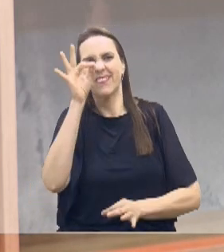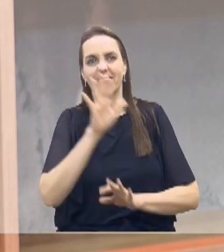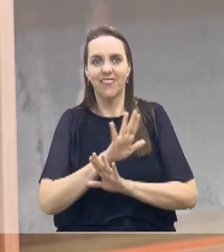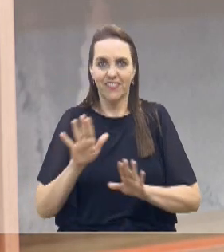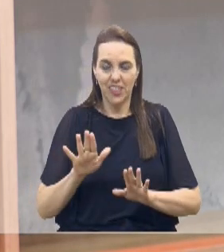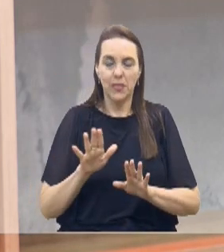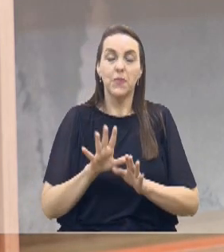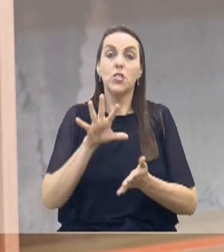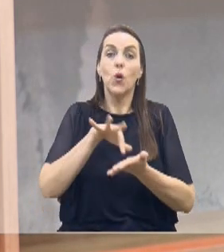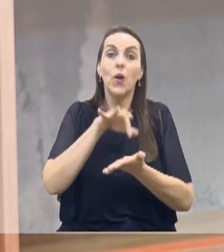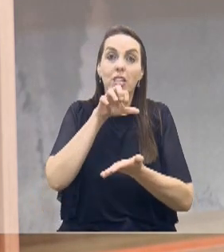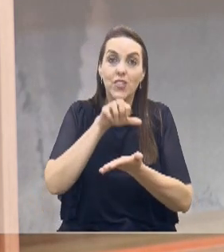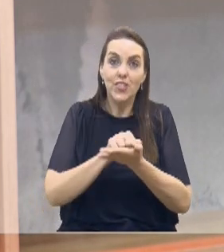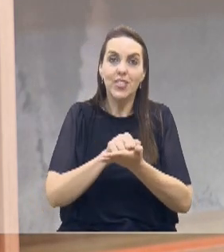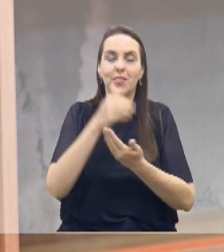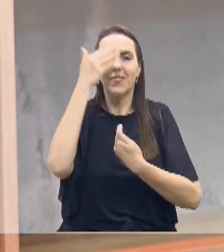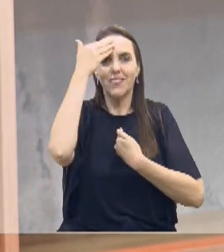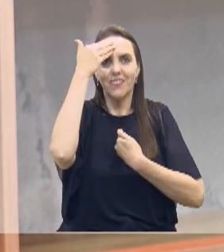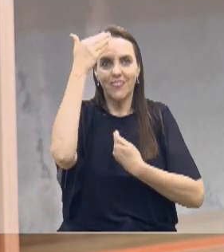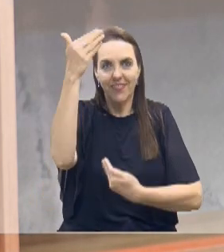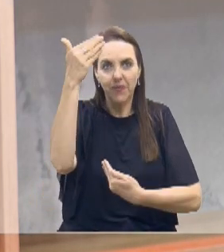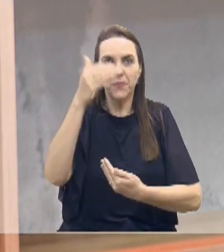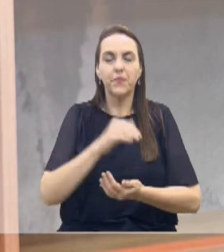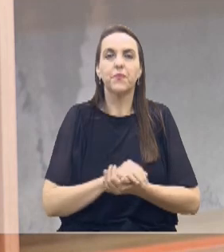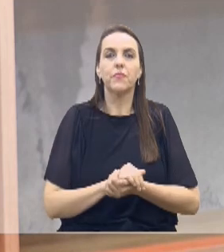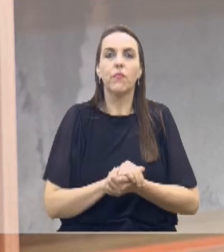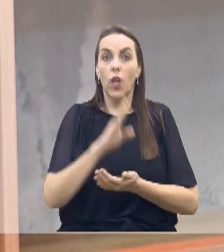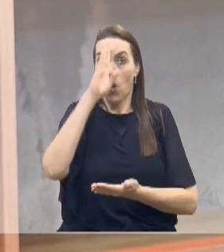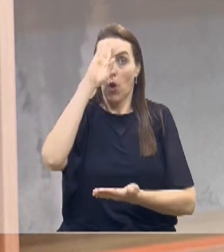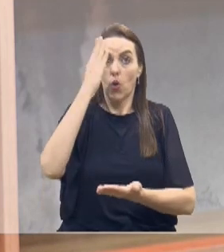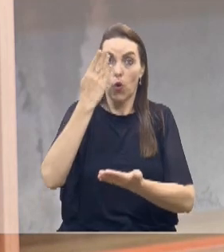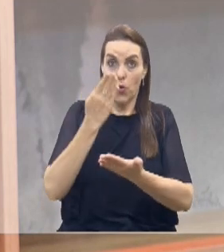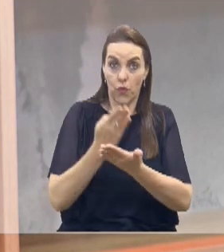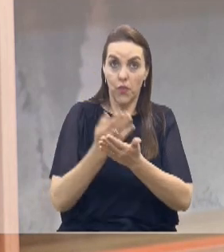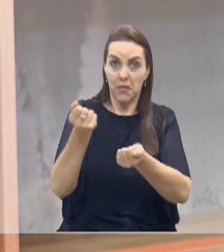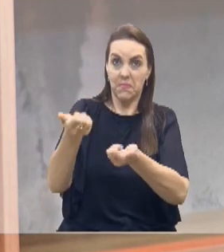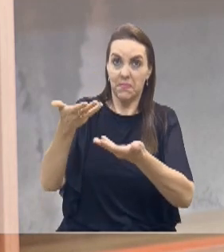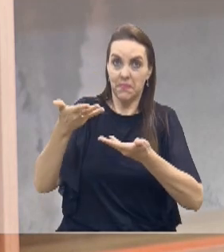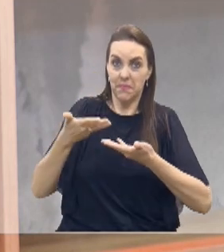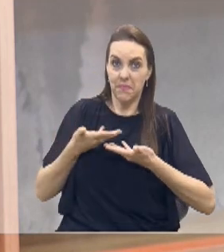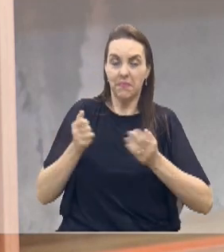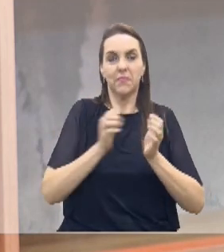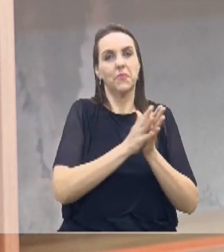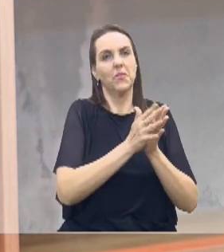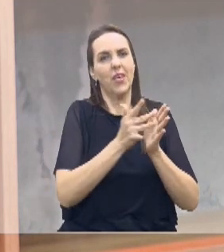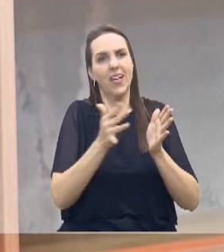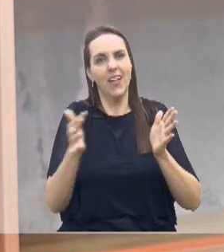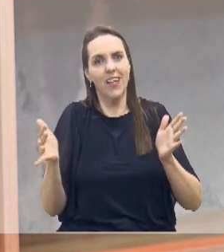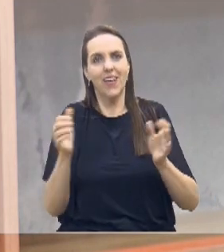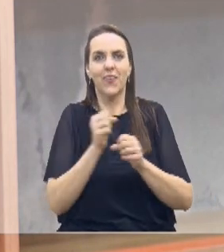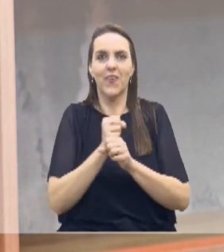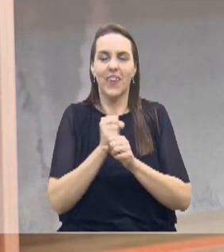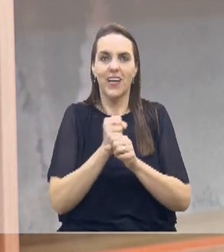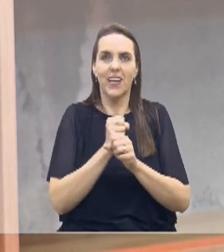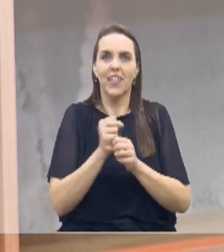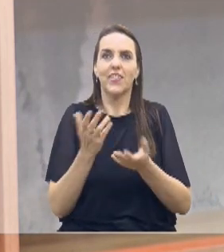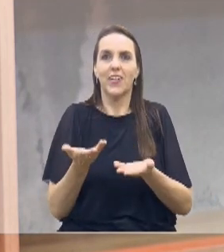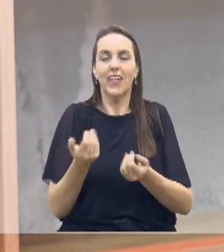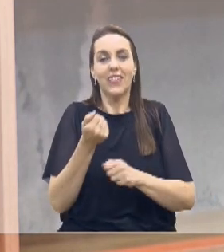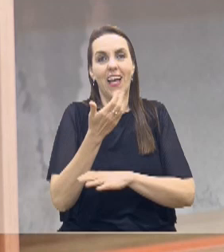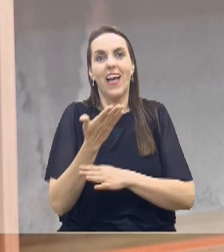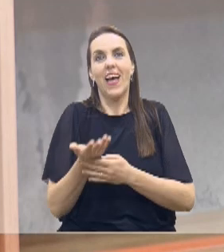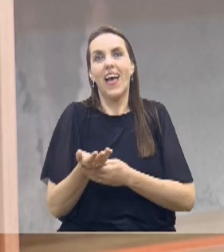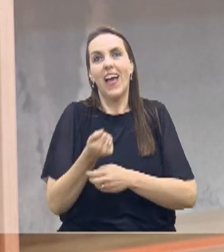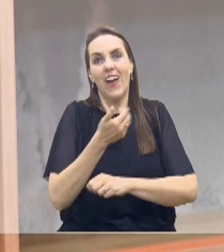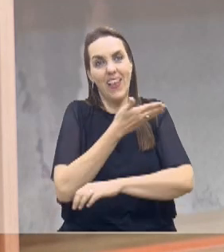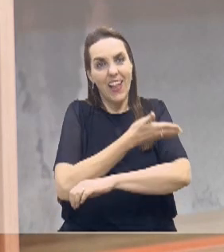um registro, um agradecimento. Eu falei da confiança que a senhora nos passou ao longo do ano, quase que uma árbitra, assim, intervindo